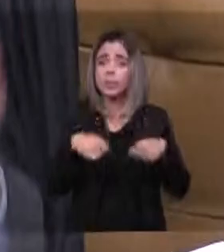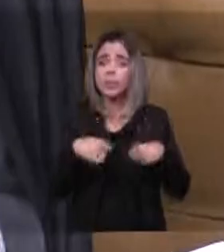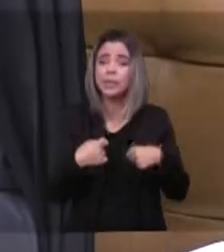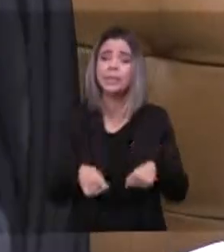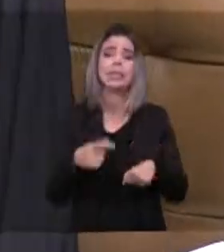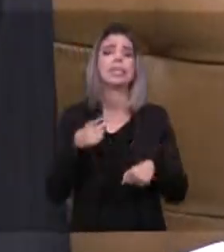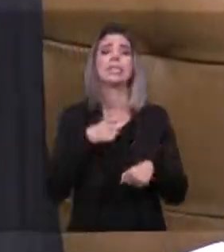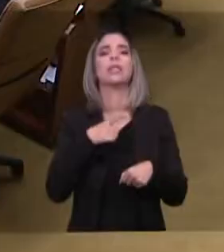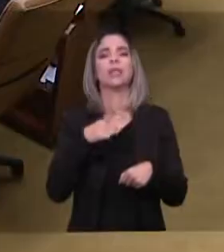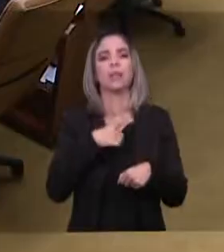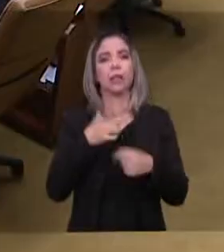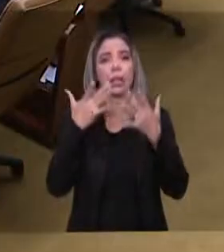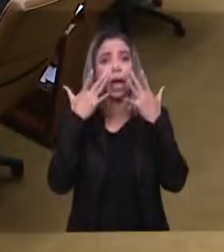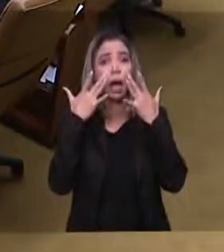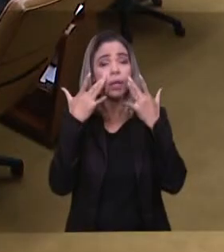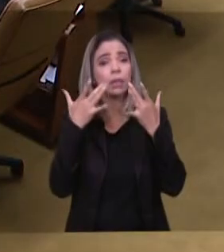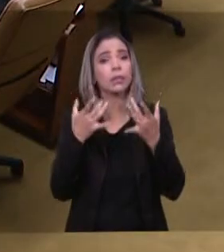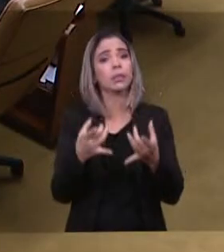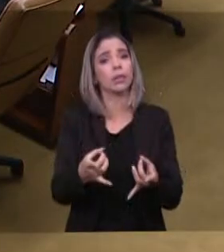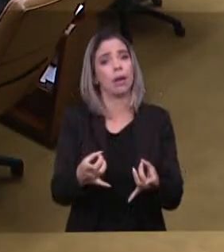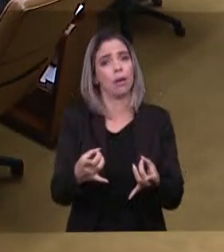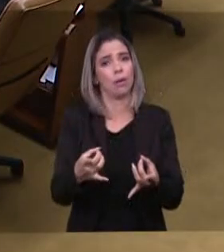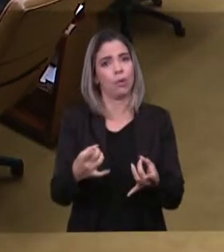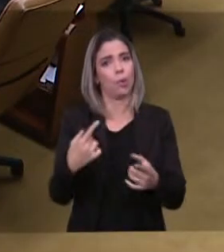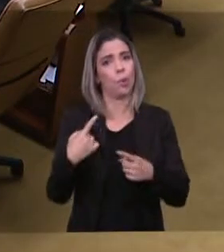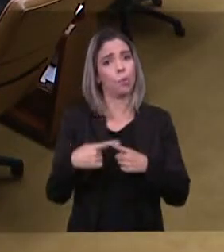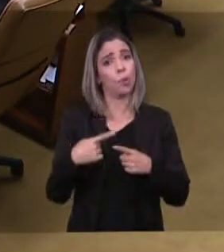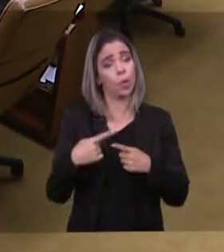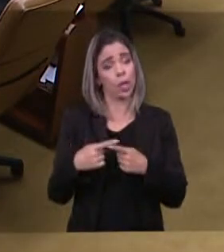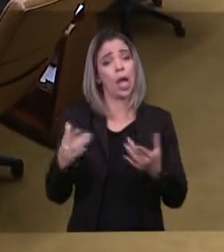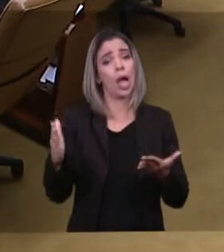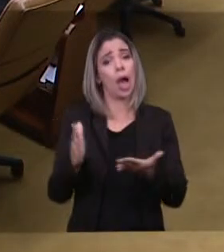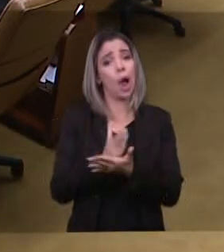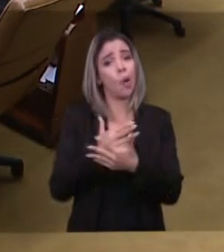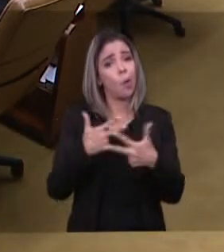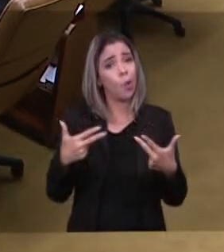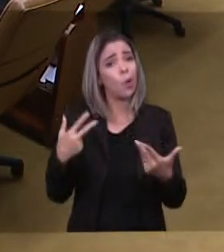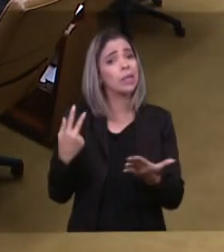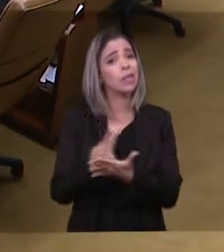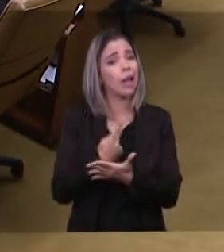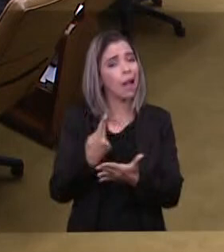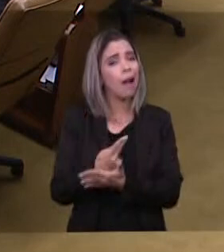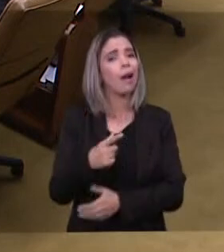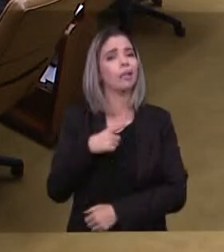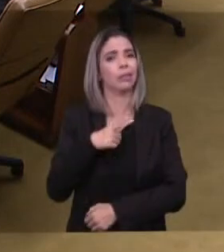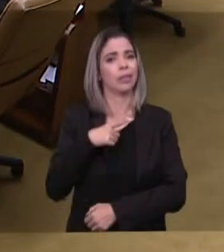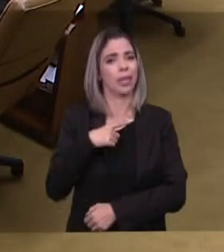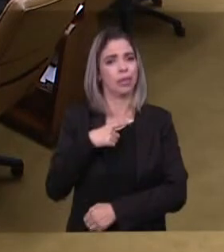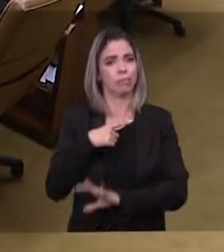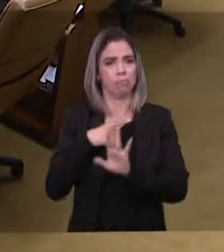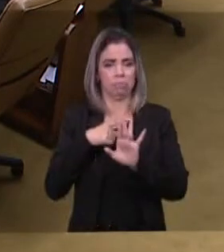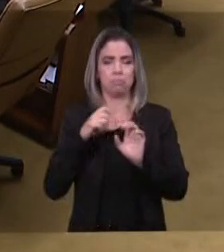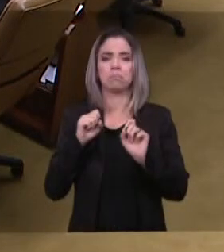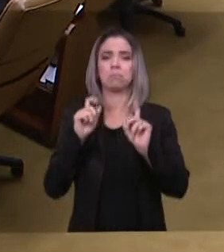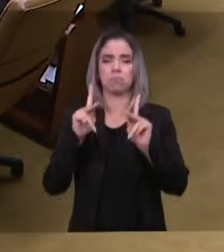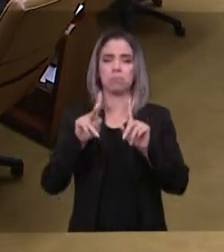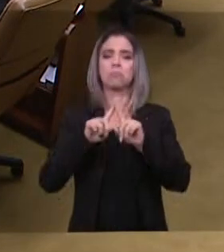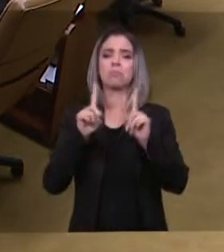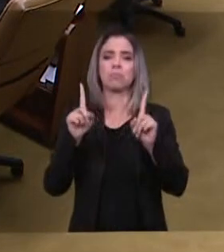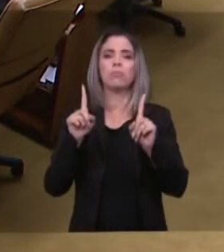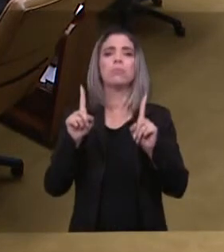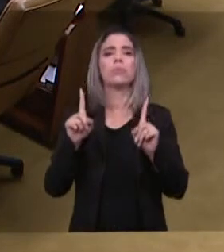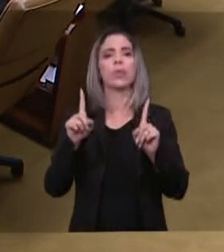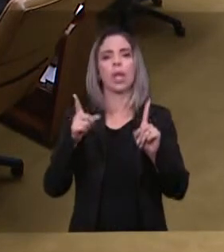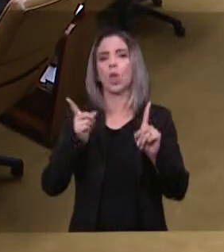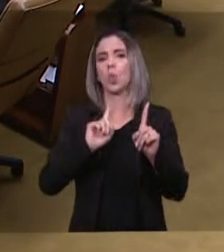ser levado em conta, porque algo está sendo feito de errado nesse modelo. E veja, nada contra a possibilidade